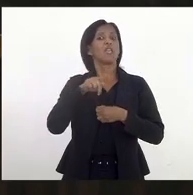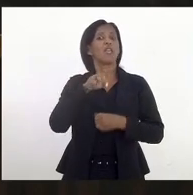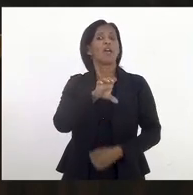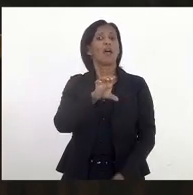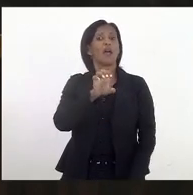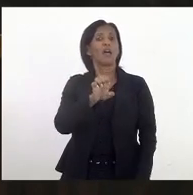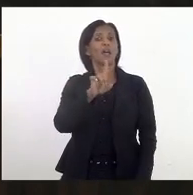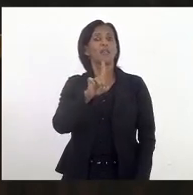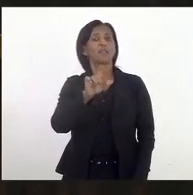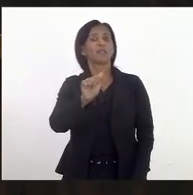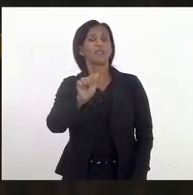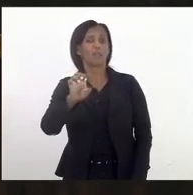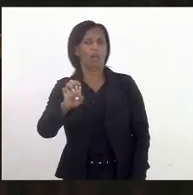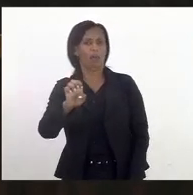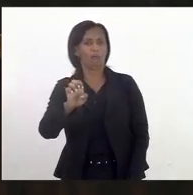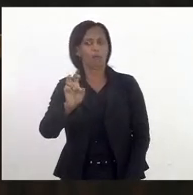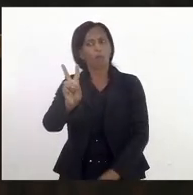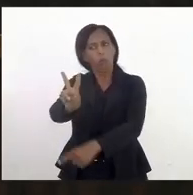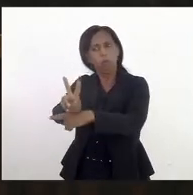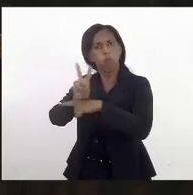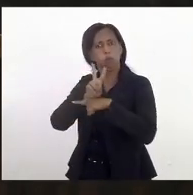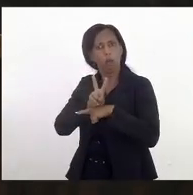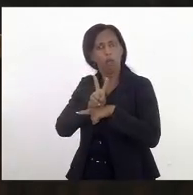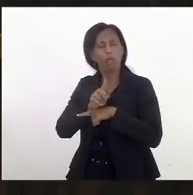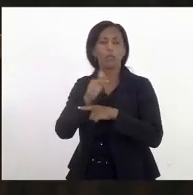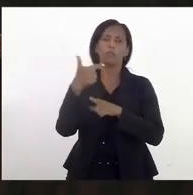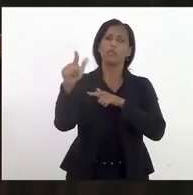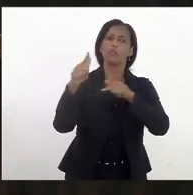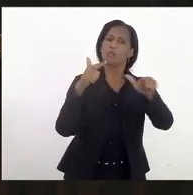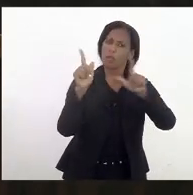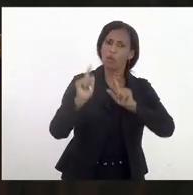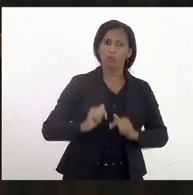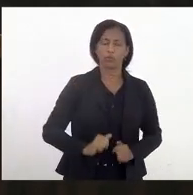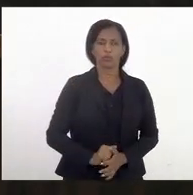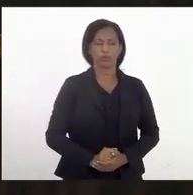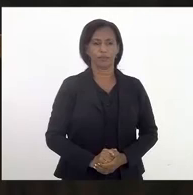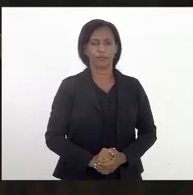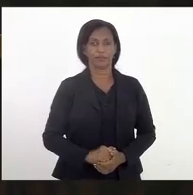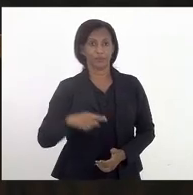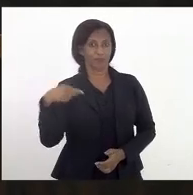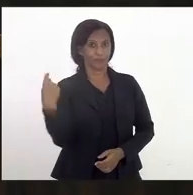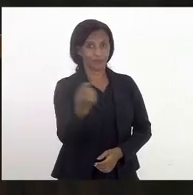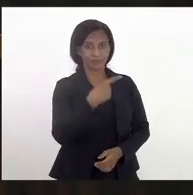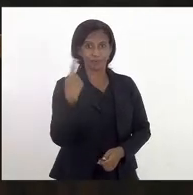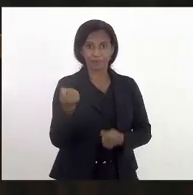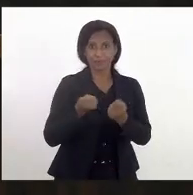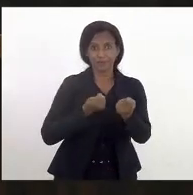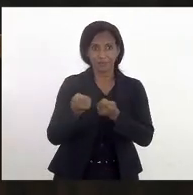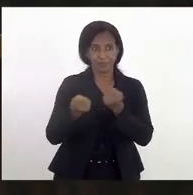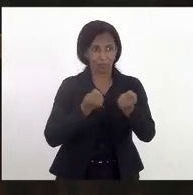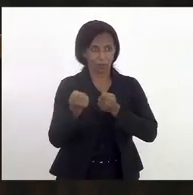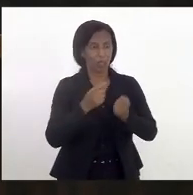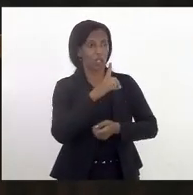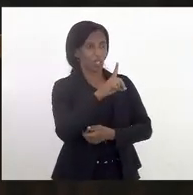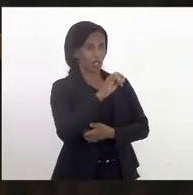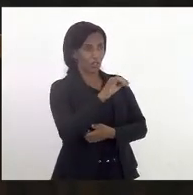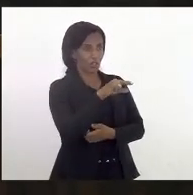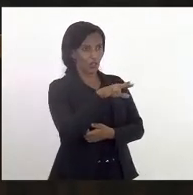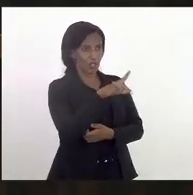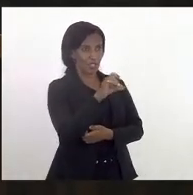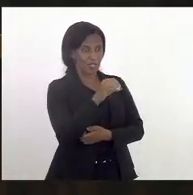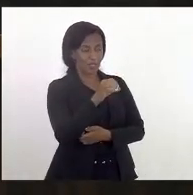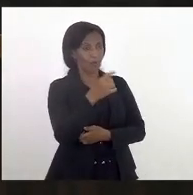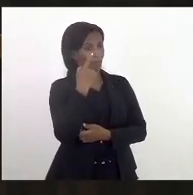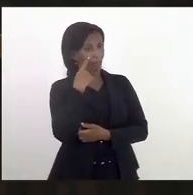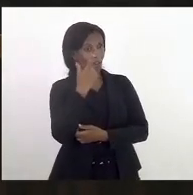e o empréstimo de interiores e e nós economizamos Dionísio E aí agora eu